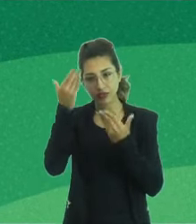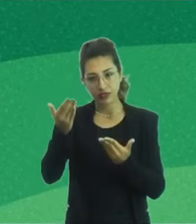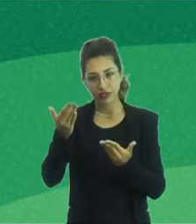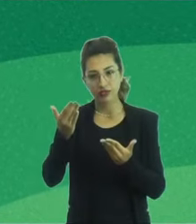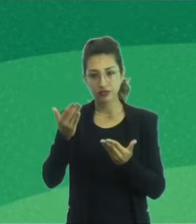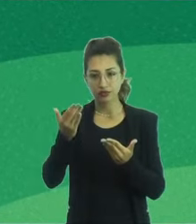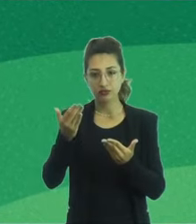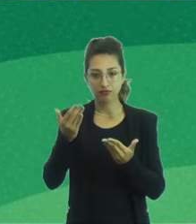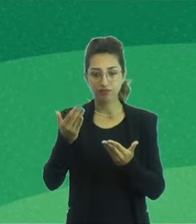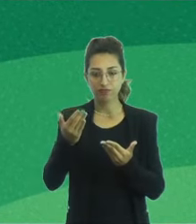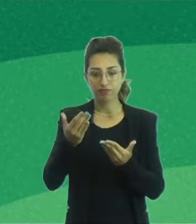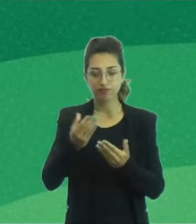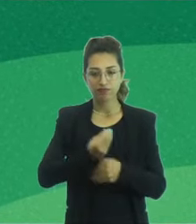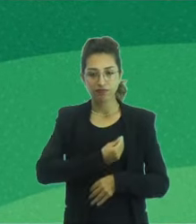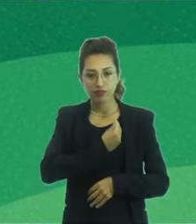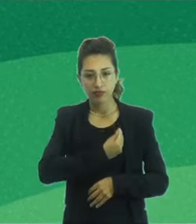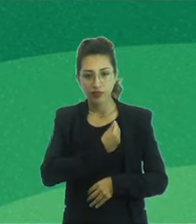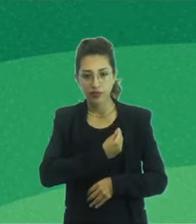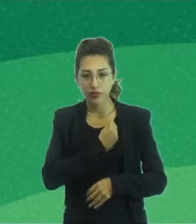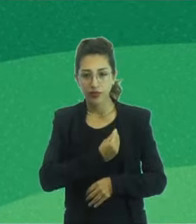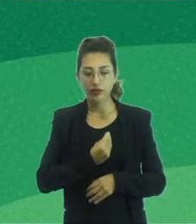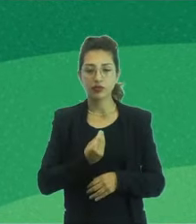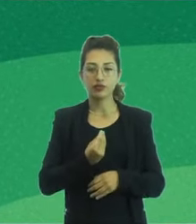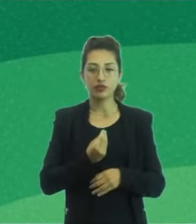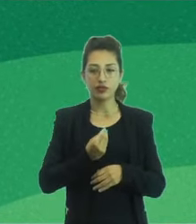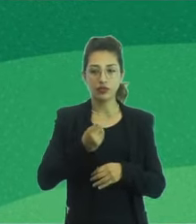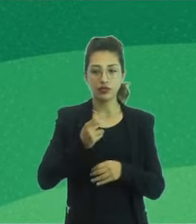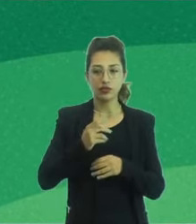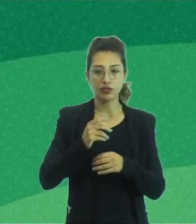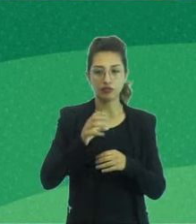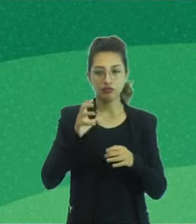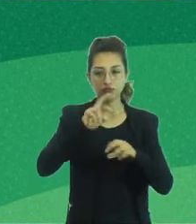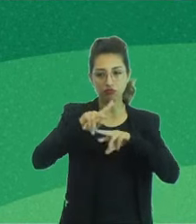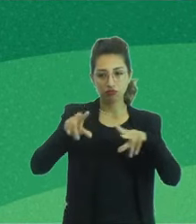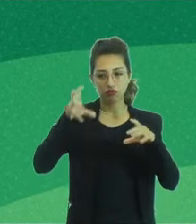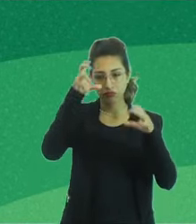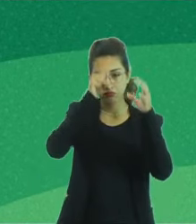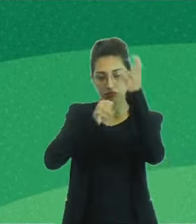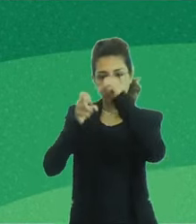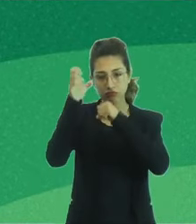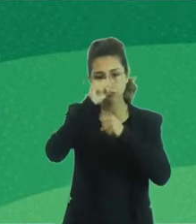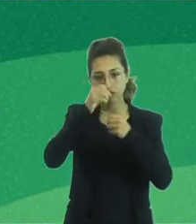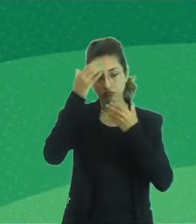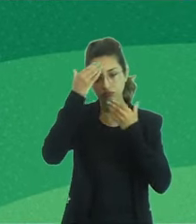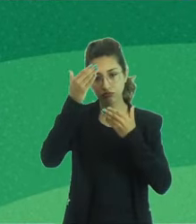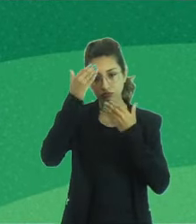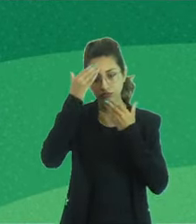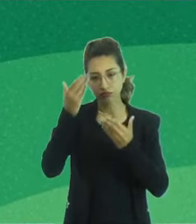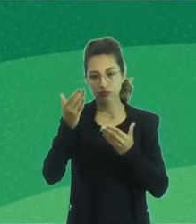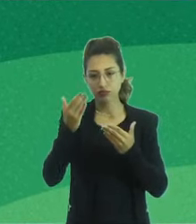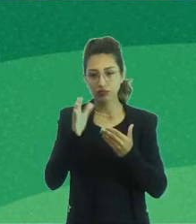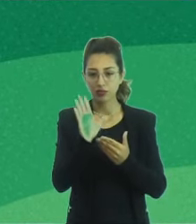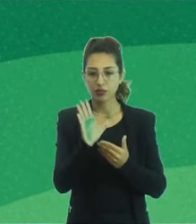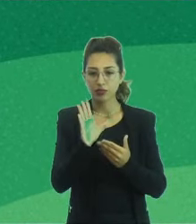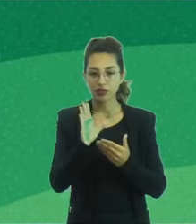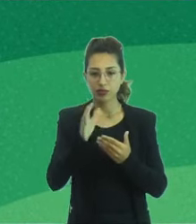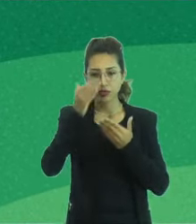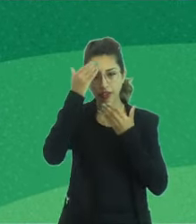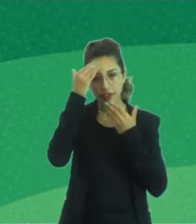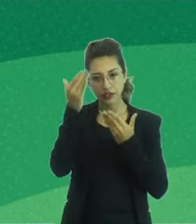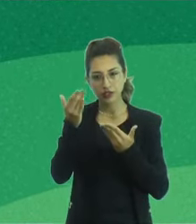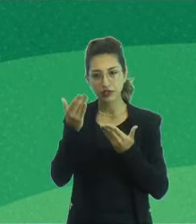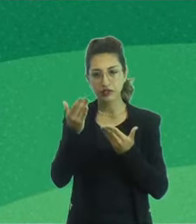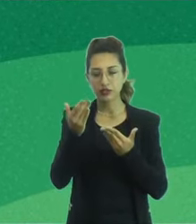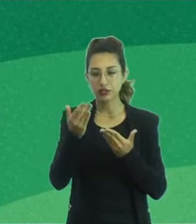pelo momento que a gente constrói gratidão pelas coisas que a gente aprende e eu sei que falar gratidão assim virou uma palavra